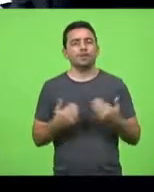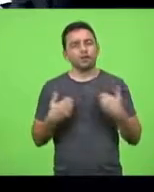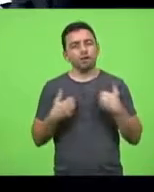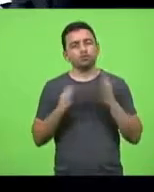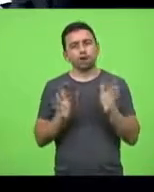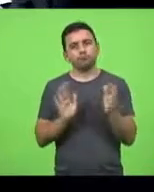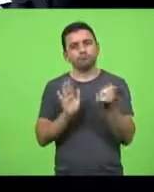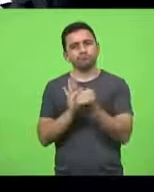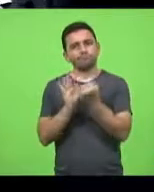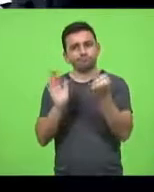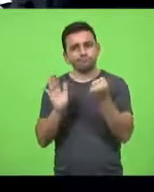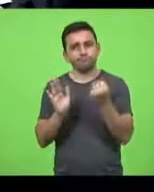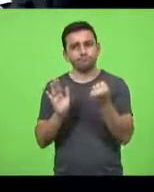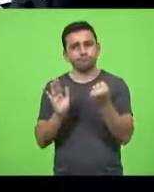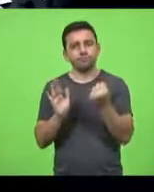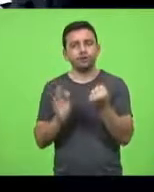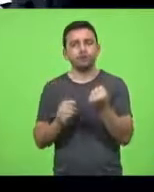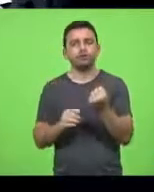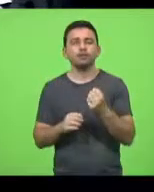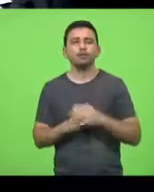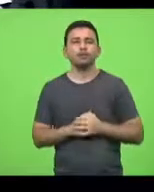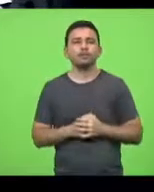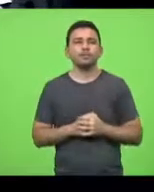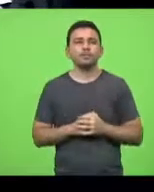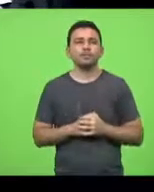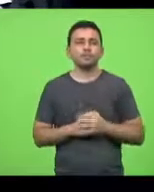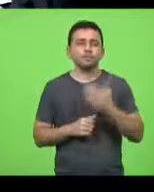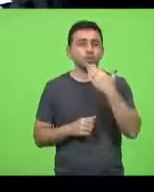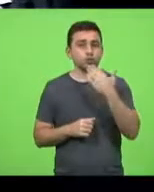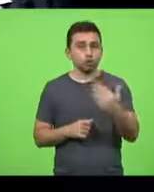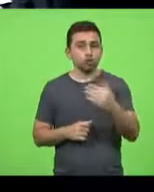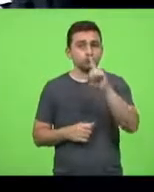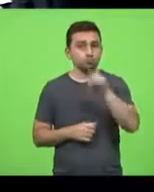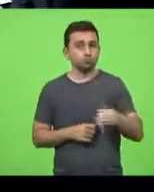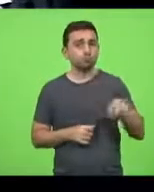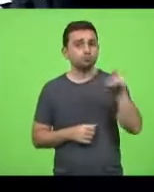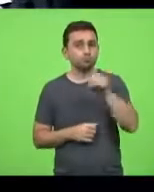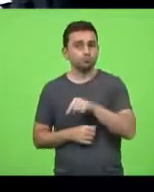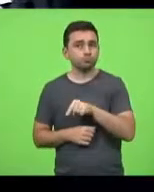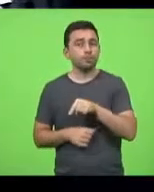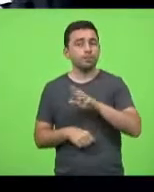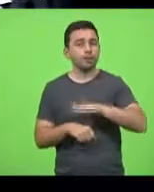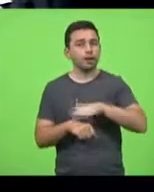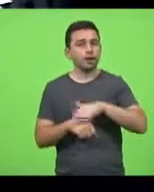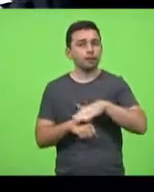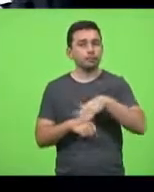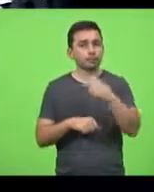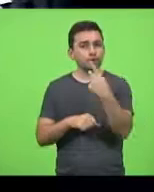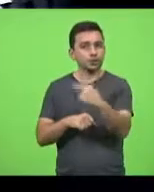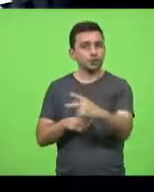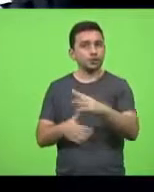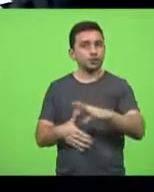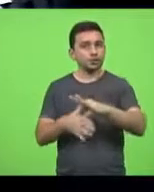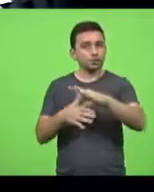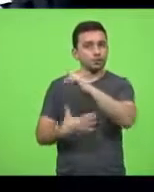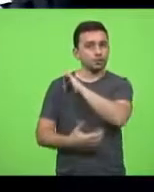registro de que foi ajuizado, então, um pedido de suspensão da participação do líder do